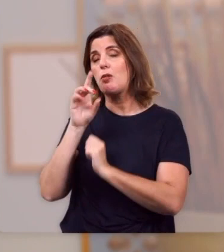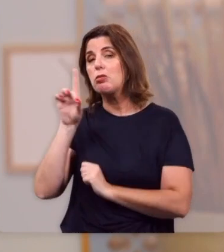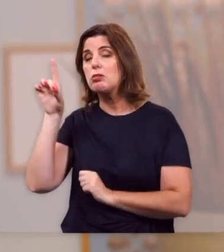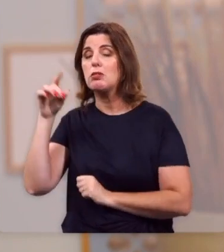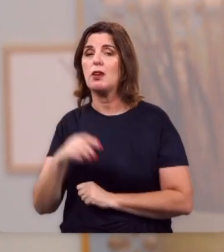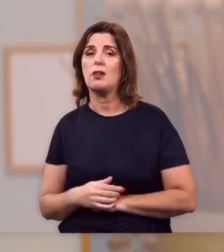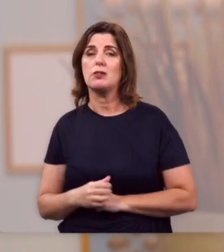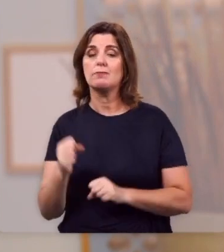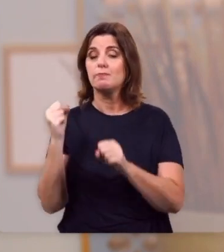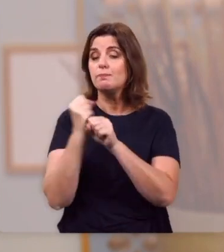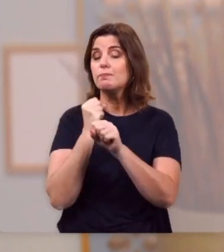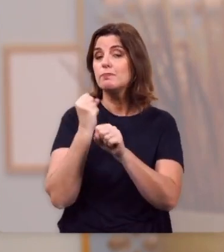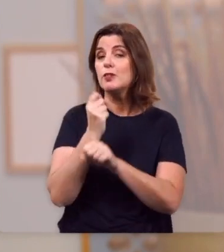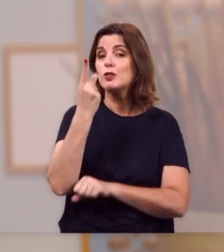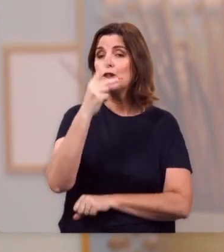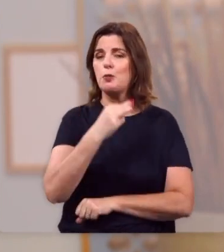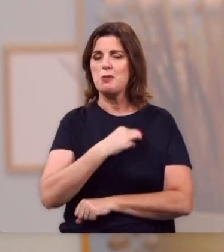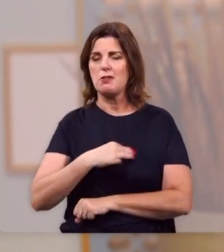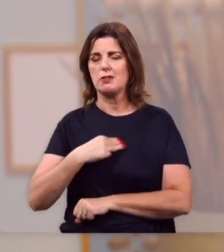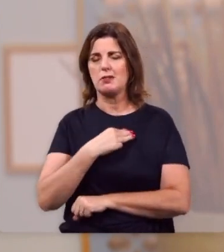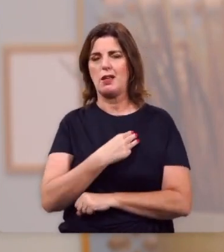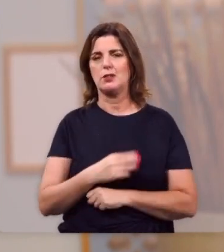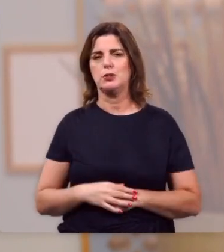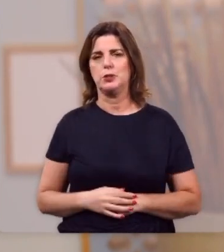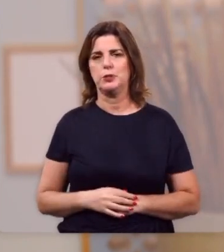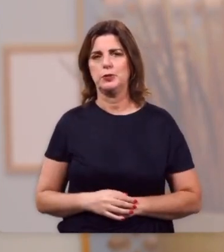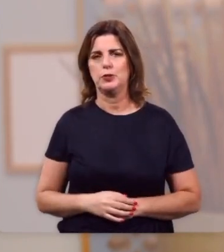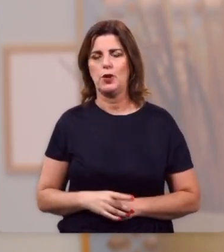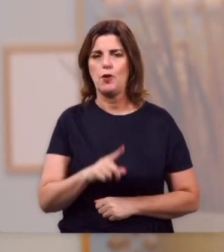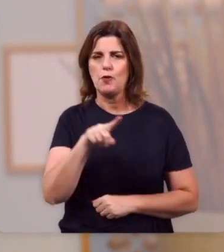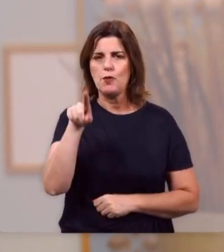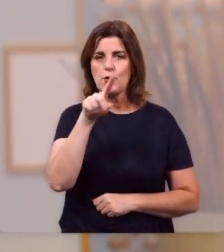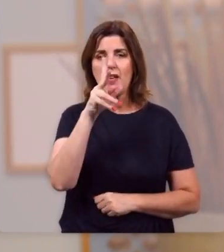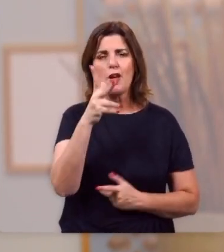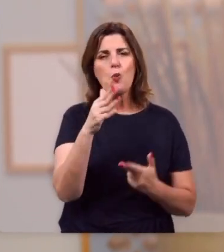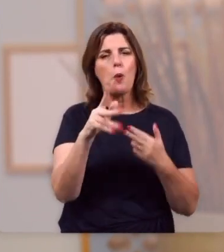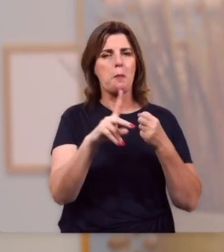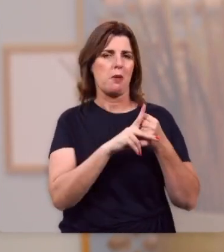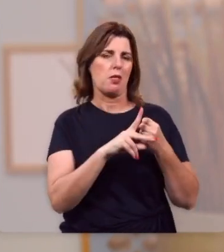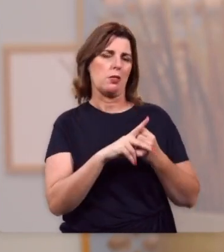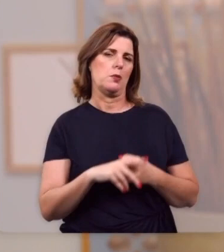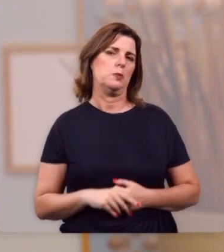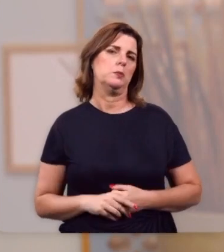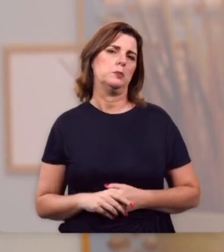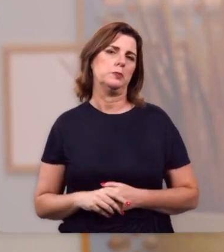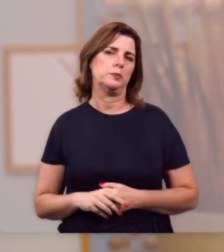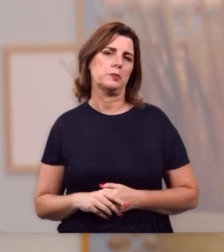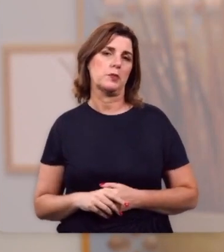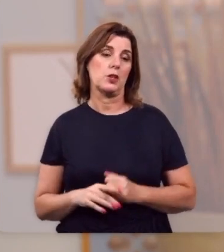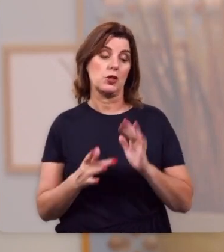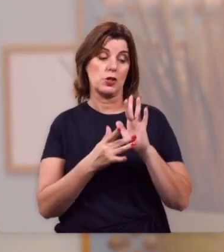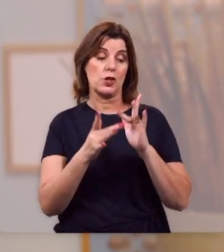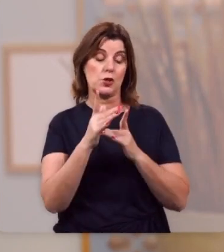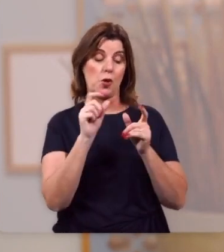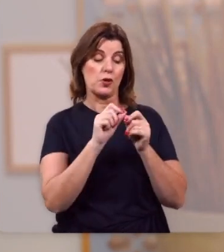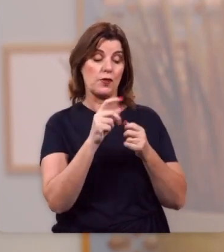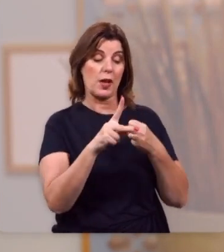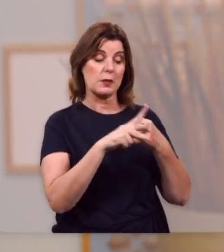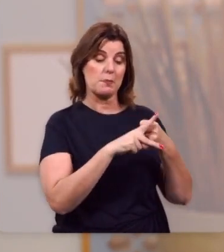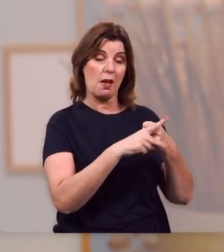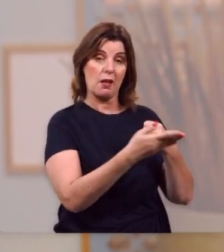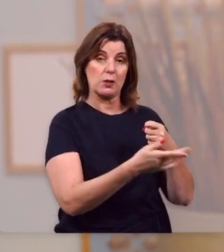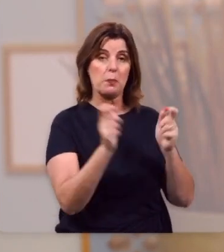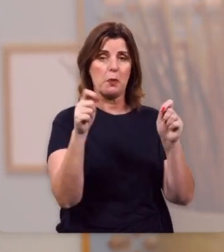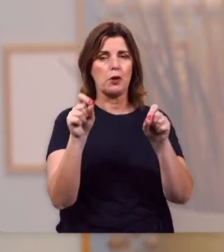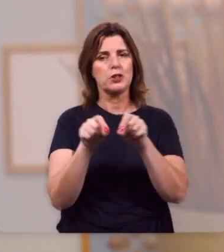Deus, restaurar seu ministério. Você é um Pedro. E o que Jesus fez na vida de Pedro, Ele pode